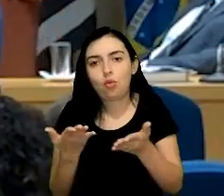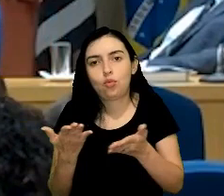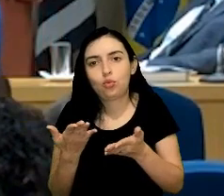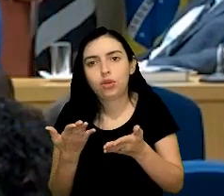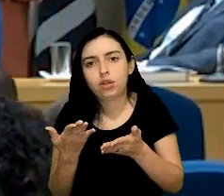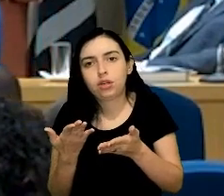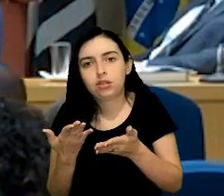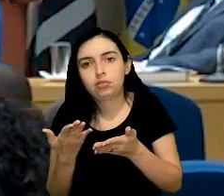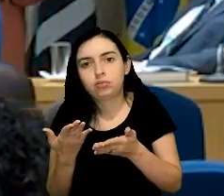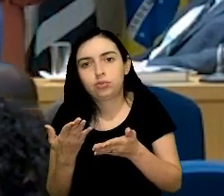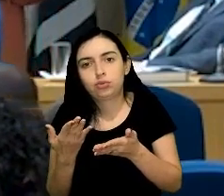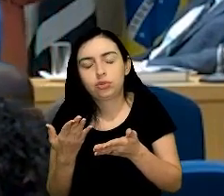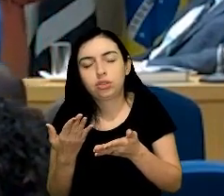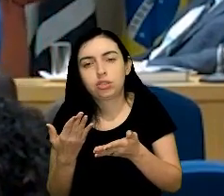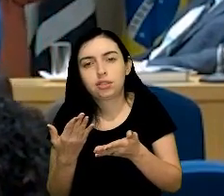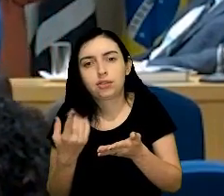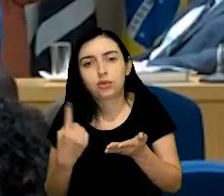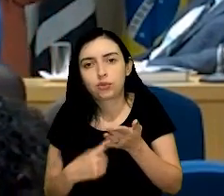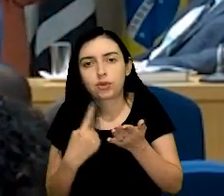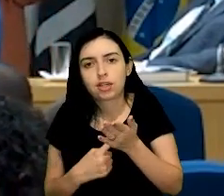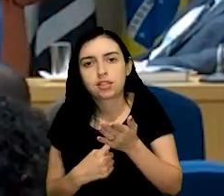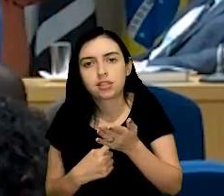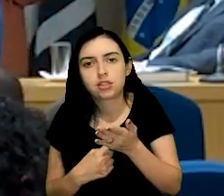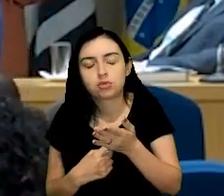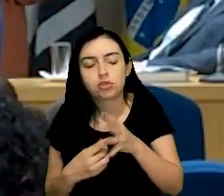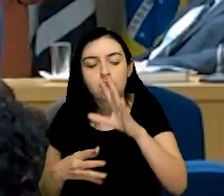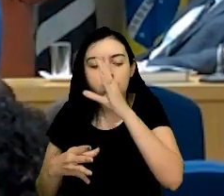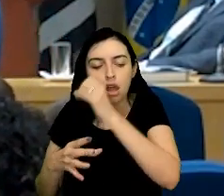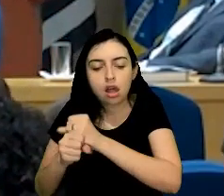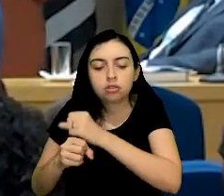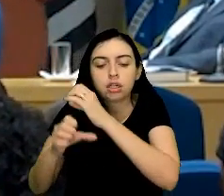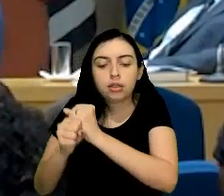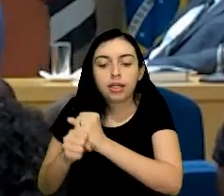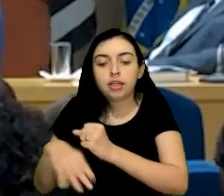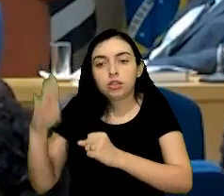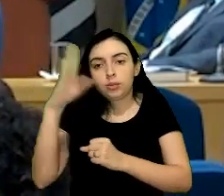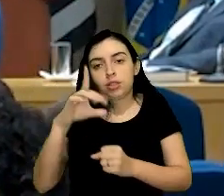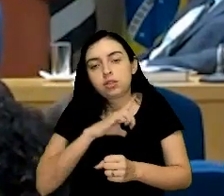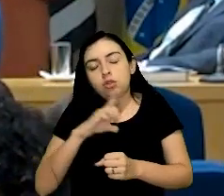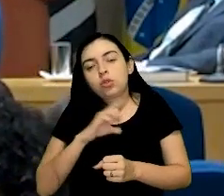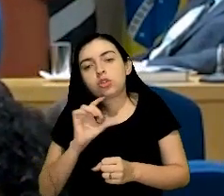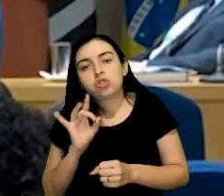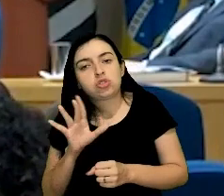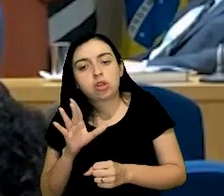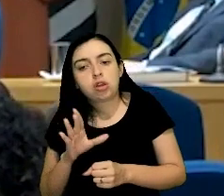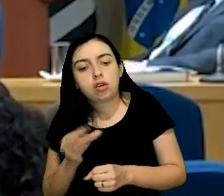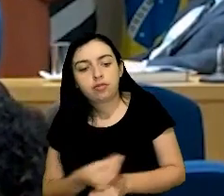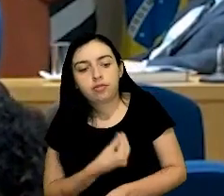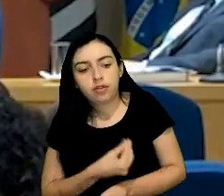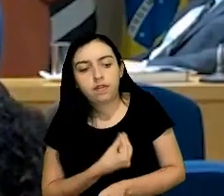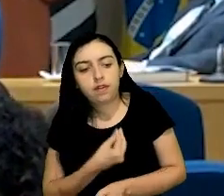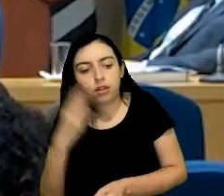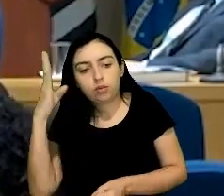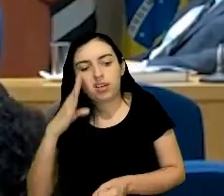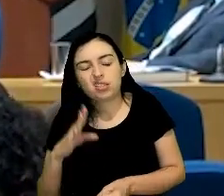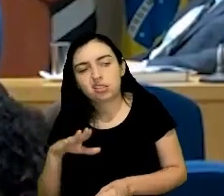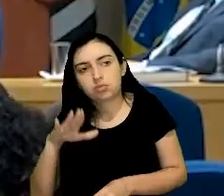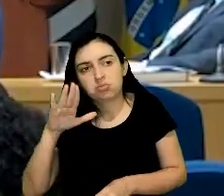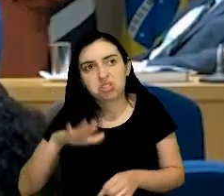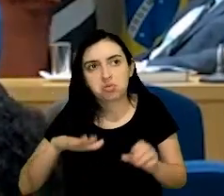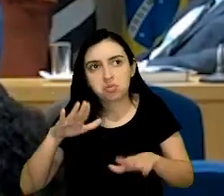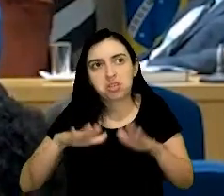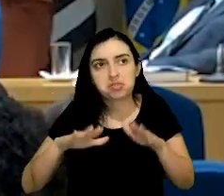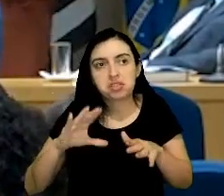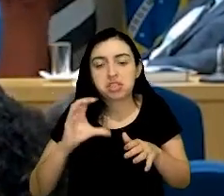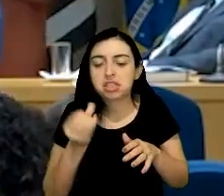mil de acumulado que o Brasil tem, só vive no Brasil hoje cerca de 6 mil refugiados.